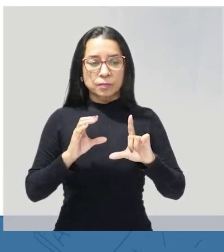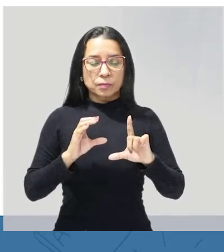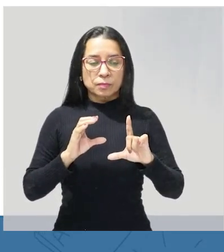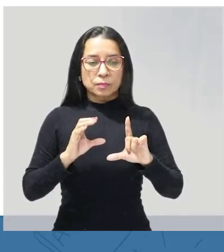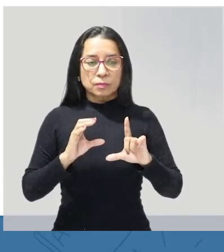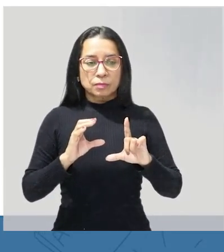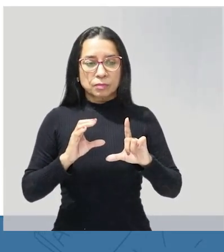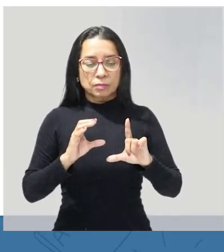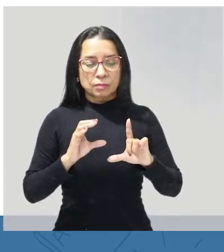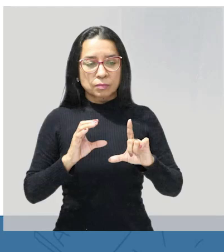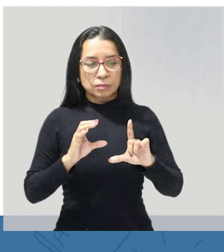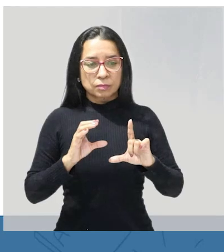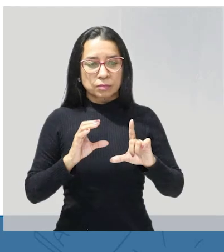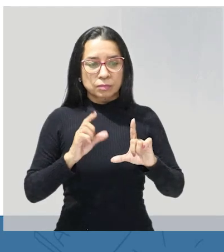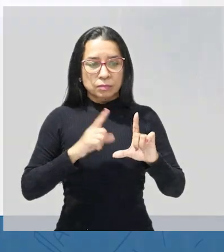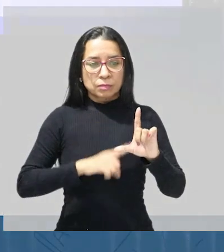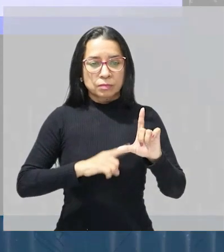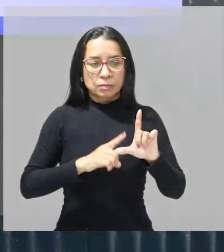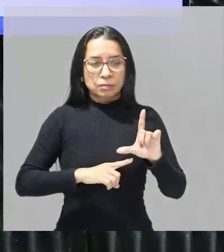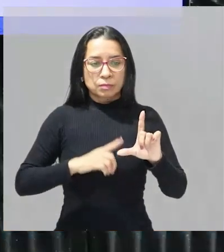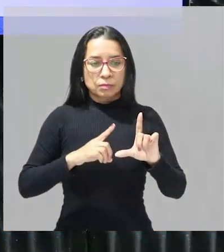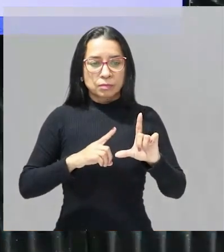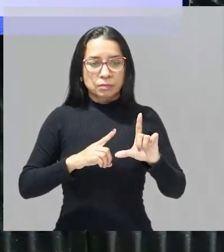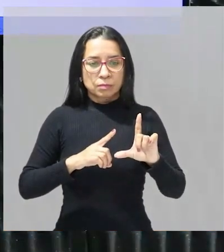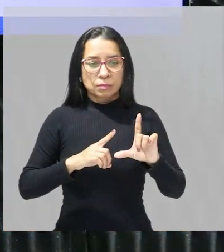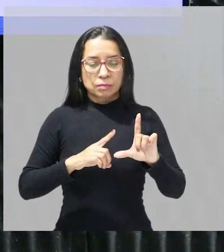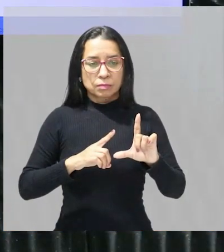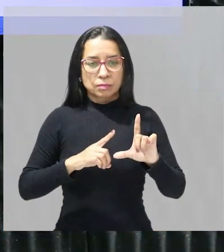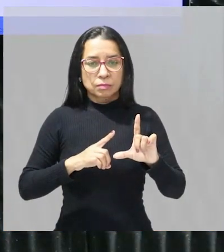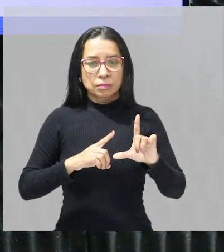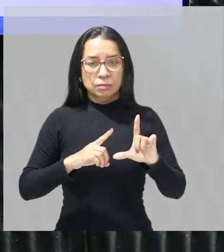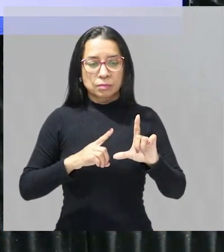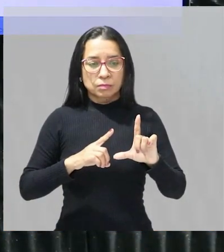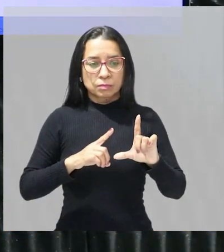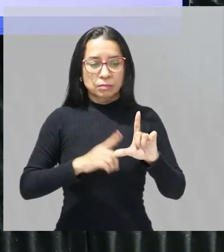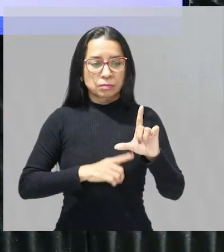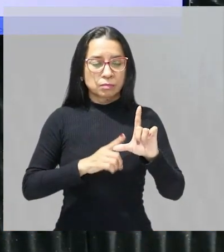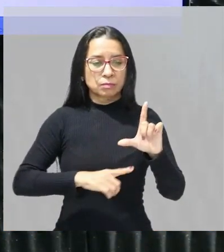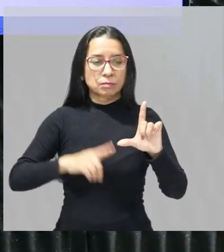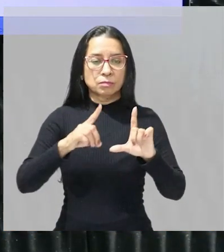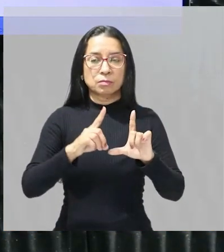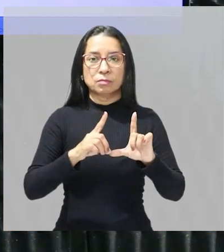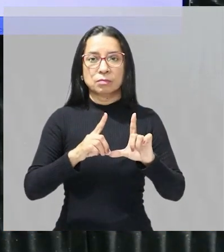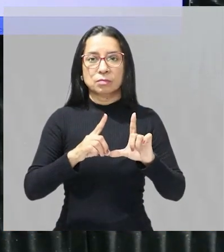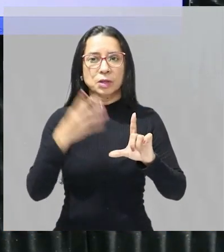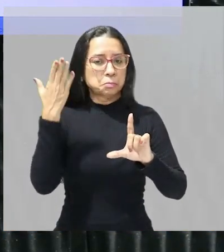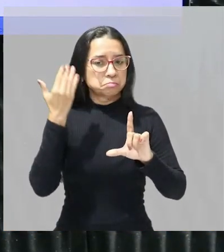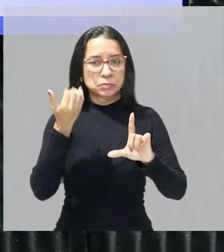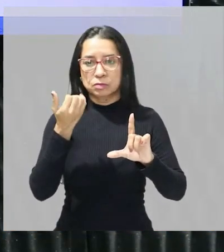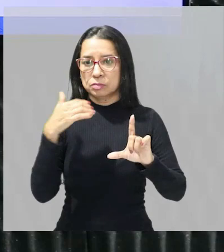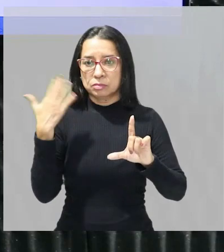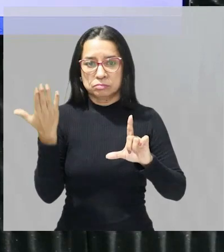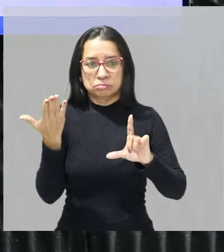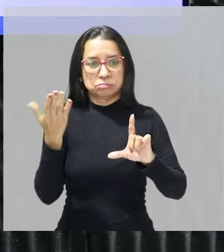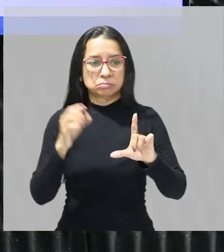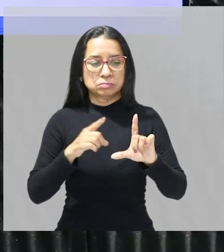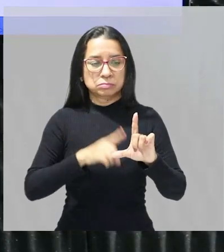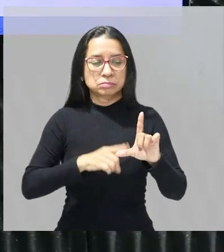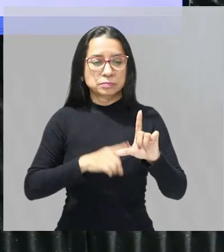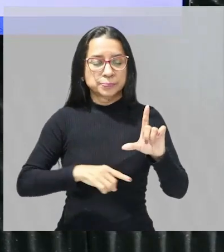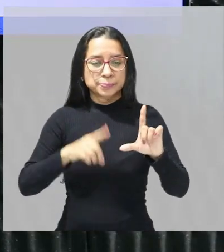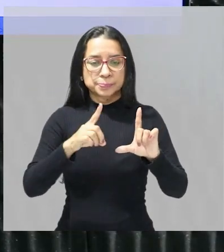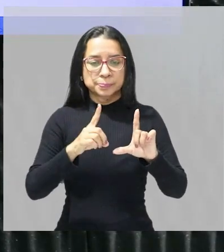trazer a manutenção da fertilidade dos solos? A utilização desse insumo, que eu ainda não sei qual é, vai me